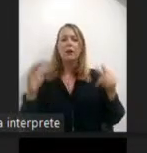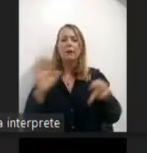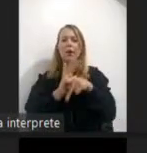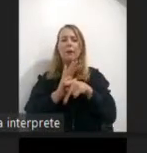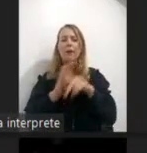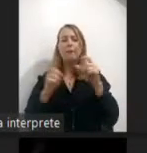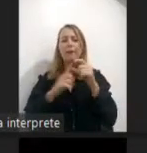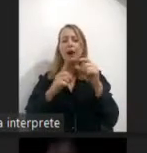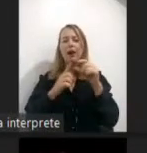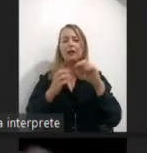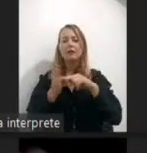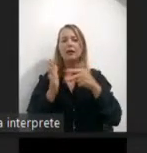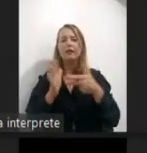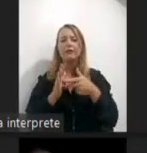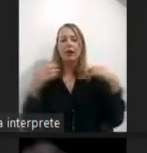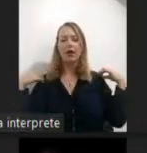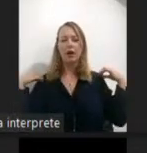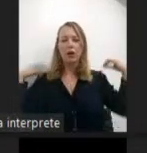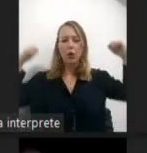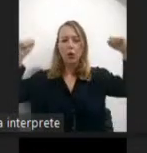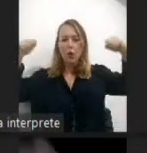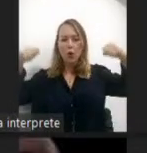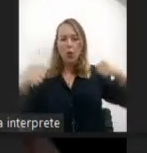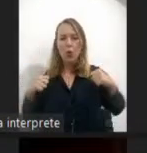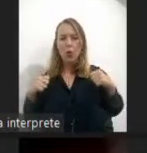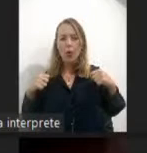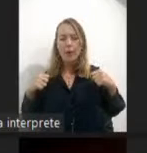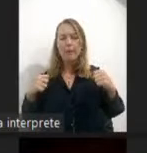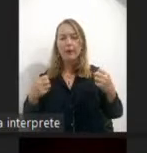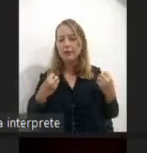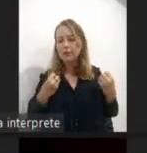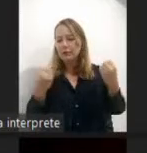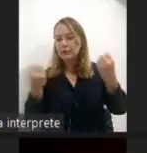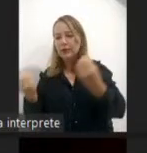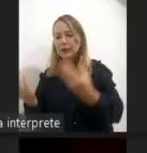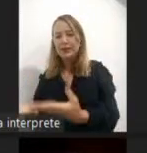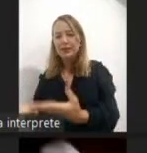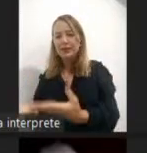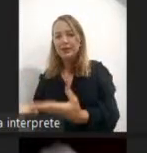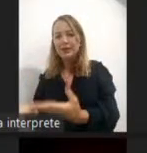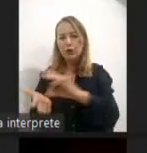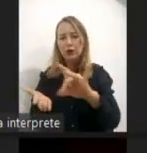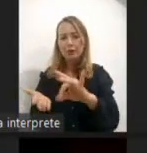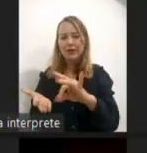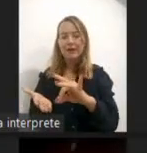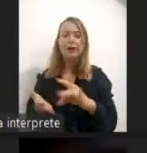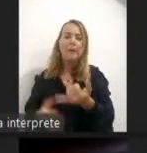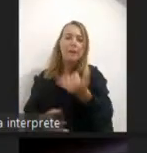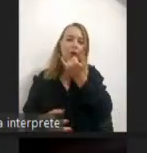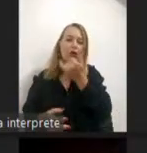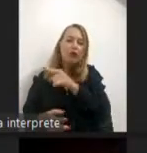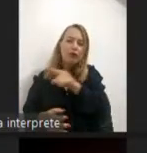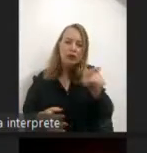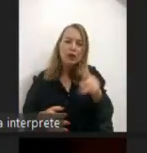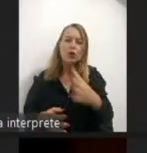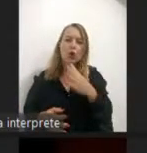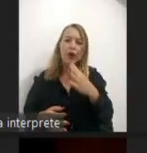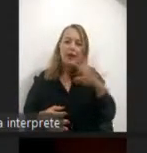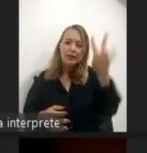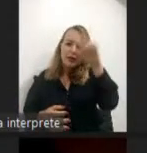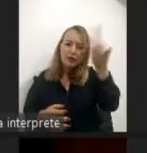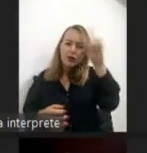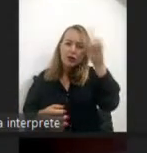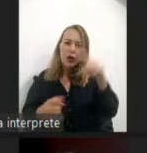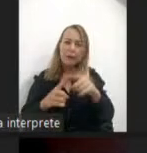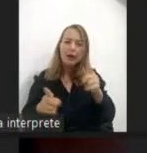como aconteceu com o sargento Martinho. Perdoe-me aqueles que já conhecem essa história, mas eu estou repetindo porque